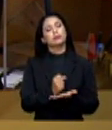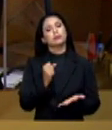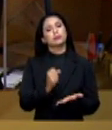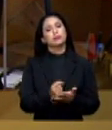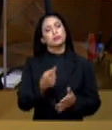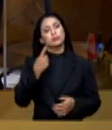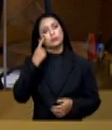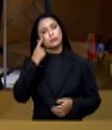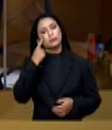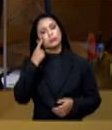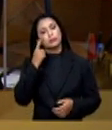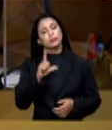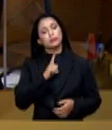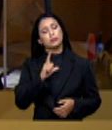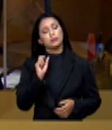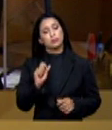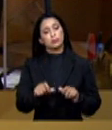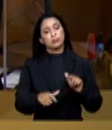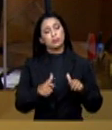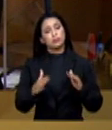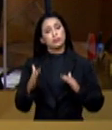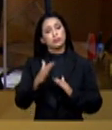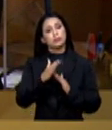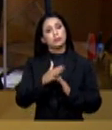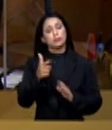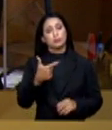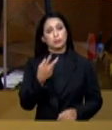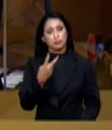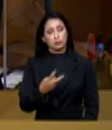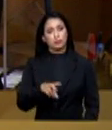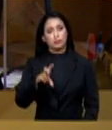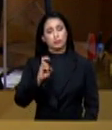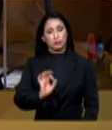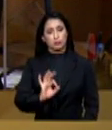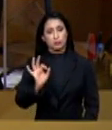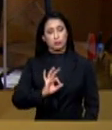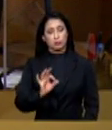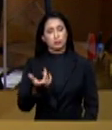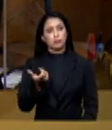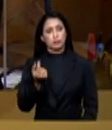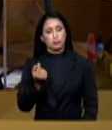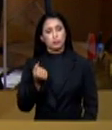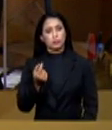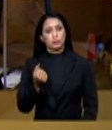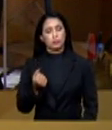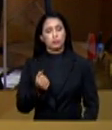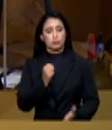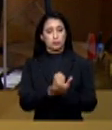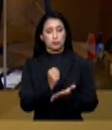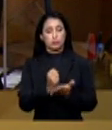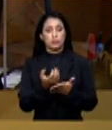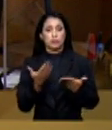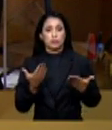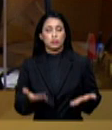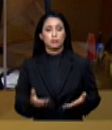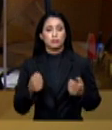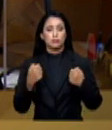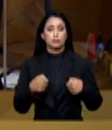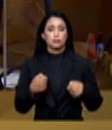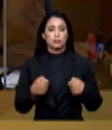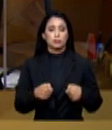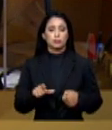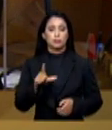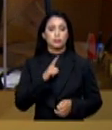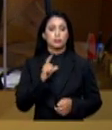observado para referido subdelegação 5% do valor do contrato de ligação fica condicionada a comprovação